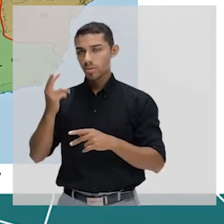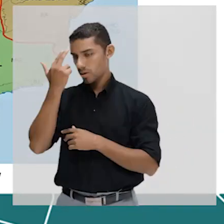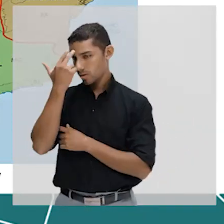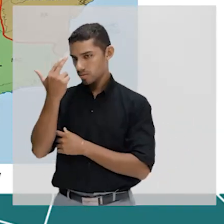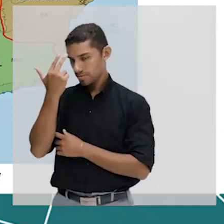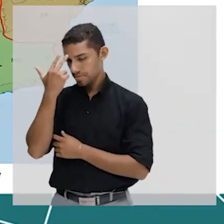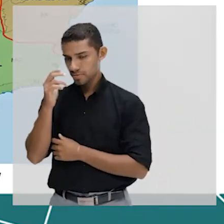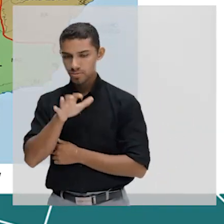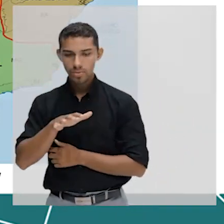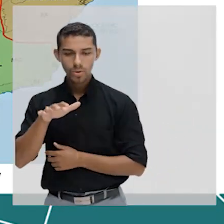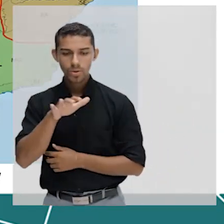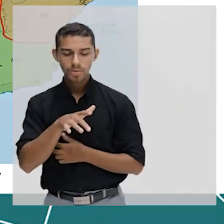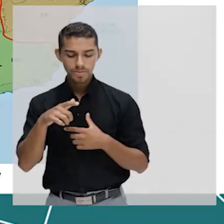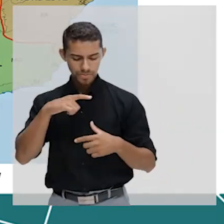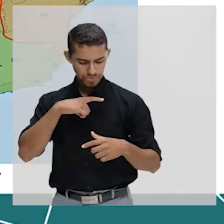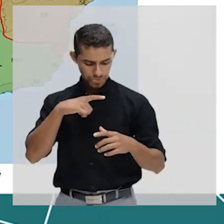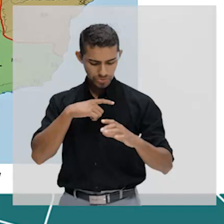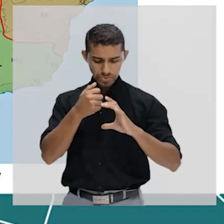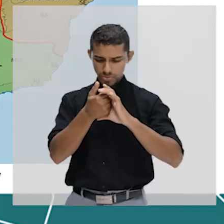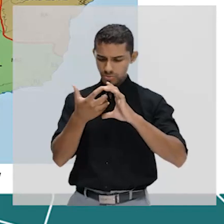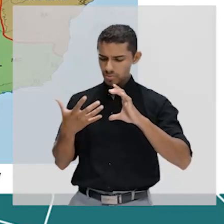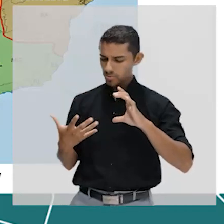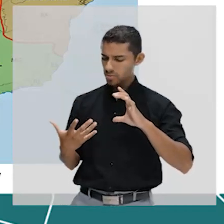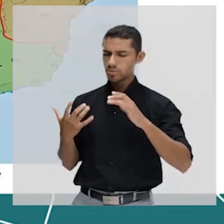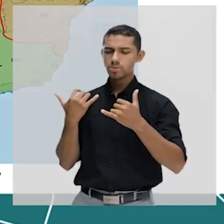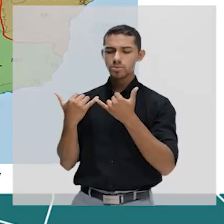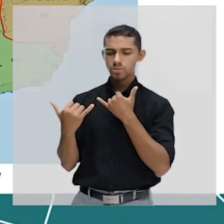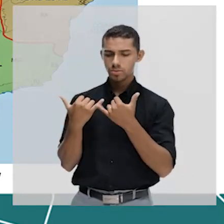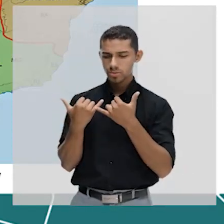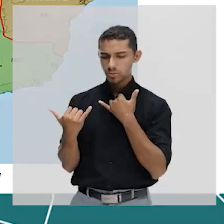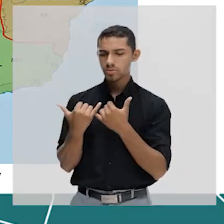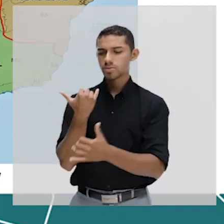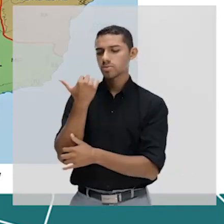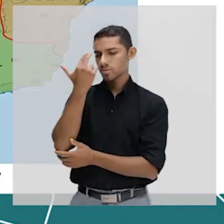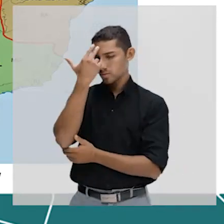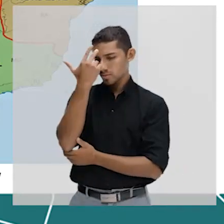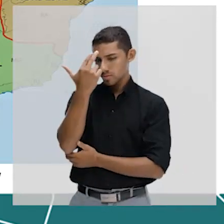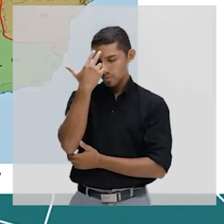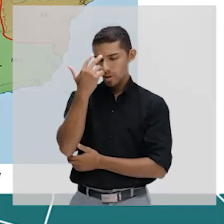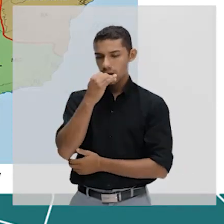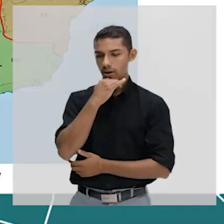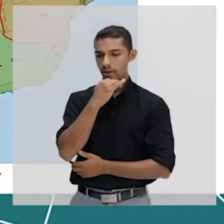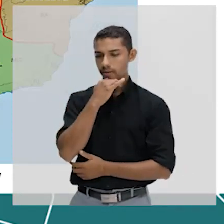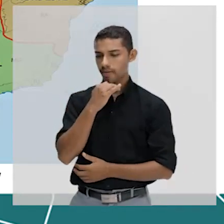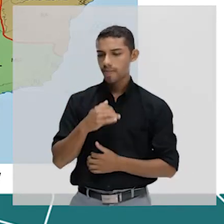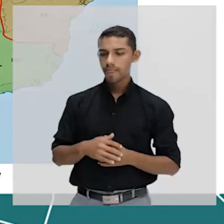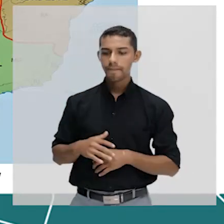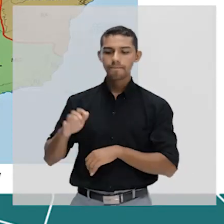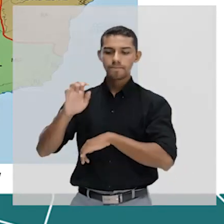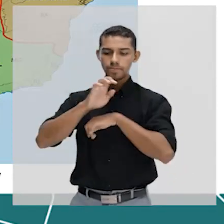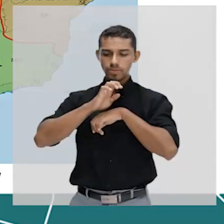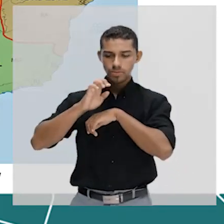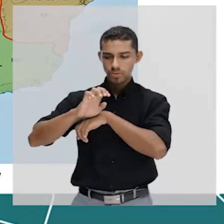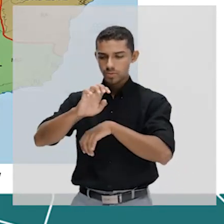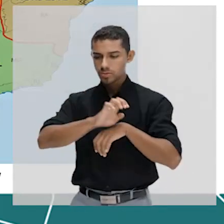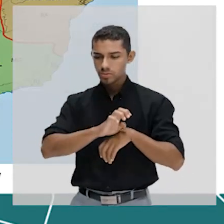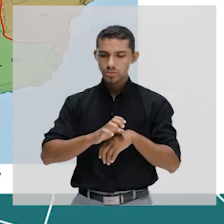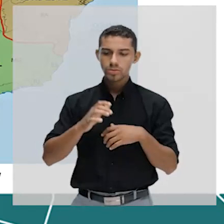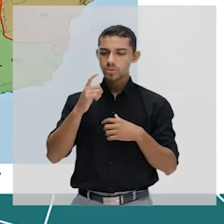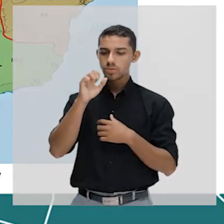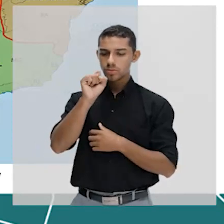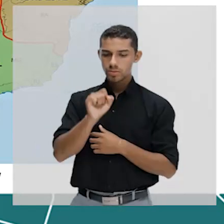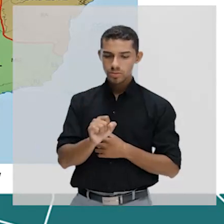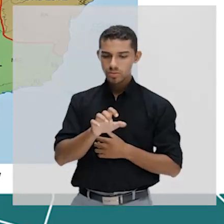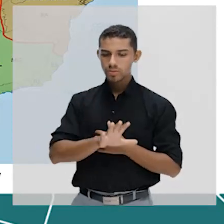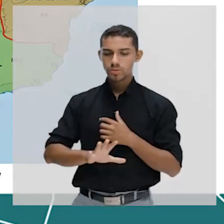ou seja, essas regiões aqui, elas têm características semelhantes ao seu processo histórico, como, por exemplo, os estados da região sudeste também se parecem. Se a gente